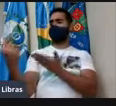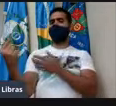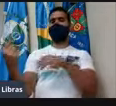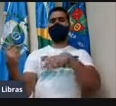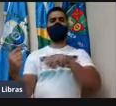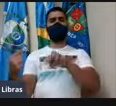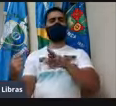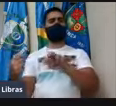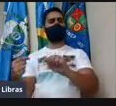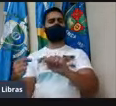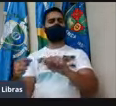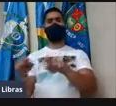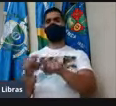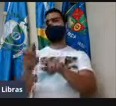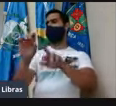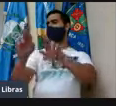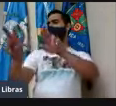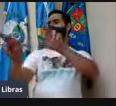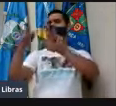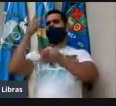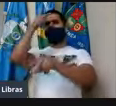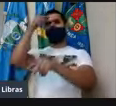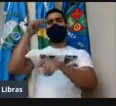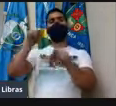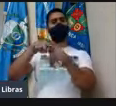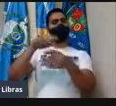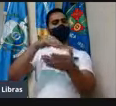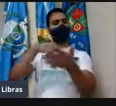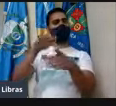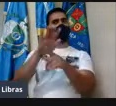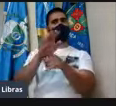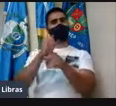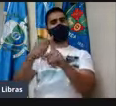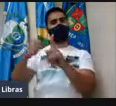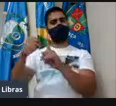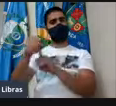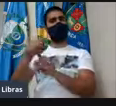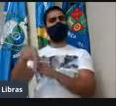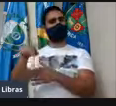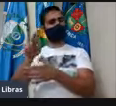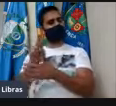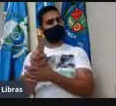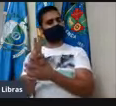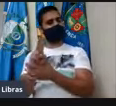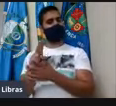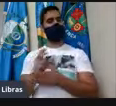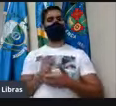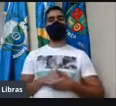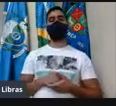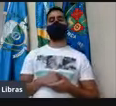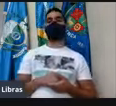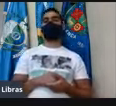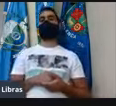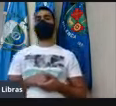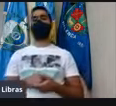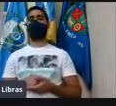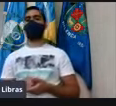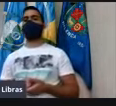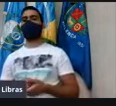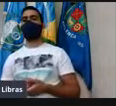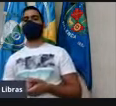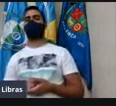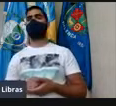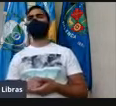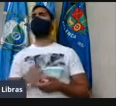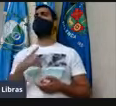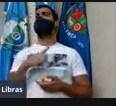extensiva a todos os funcionários da Secretaria de Assistência Social de Valença, que, como toda gestão pública, tem erros